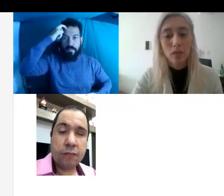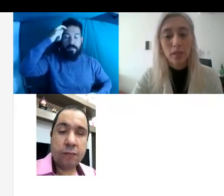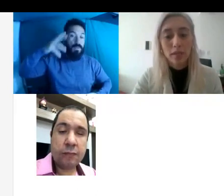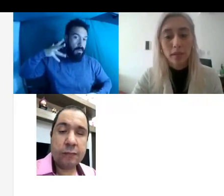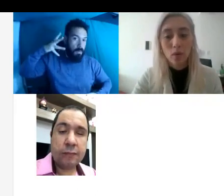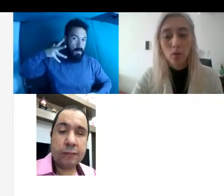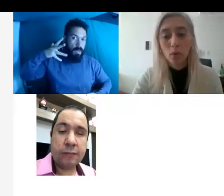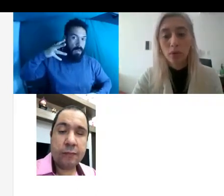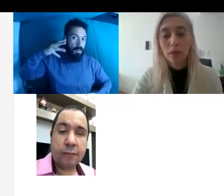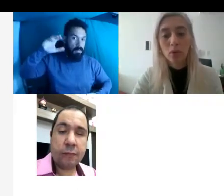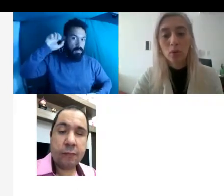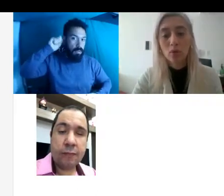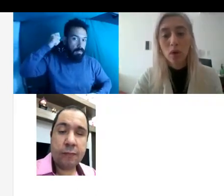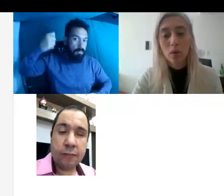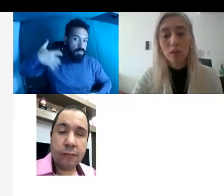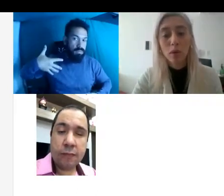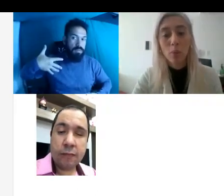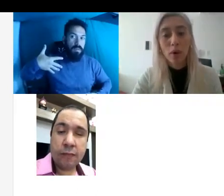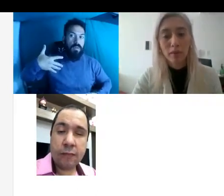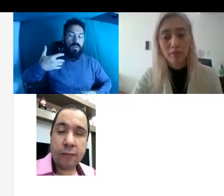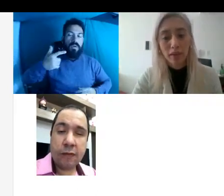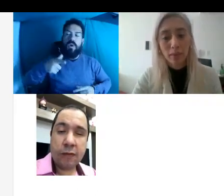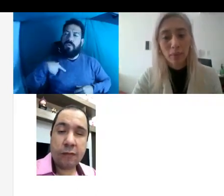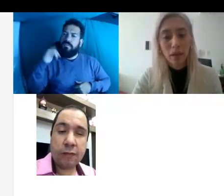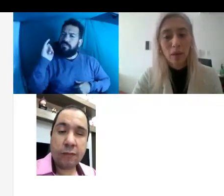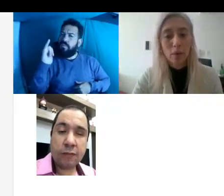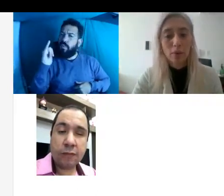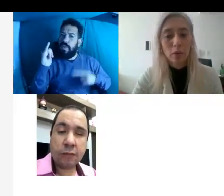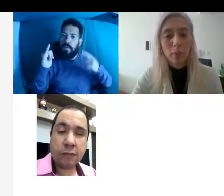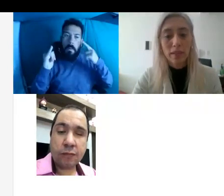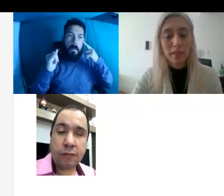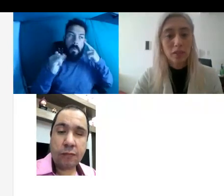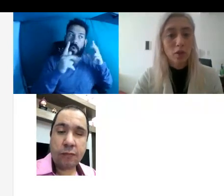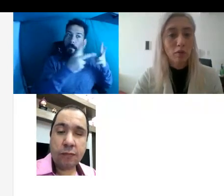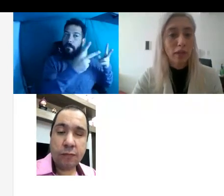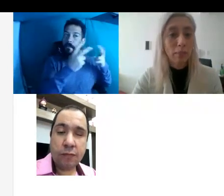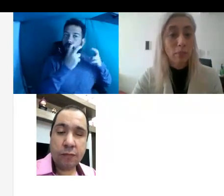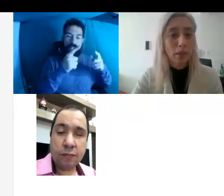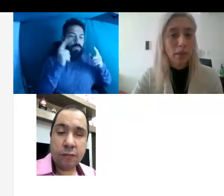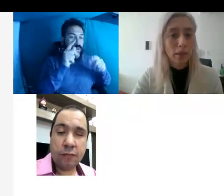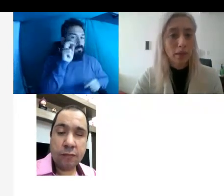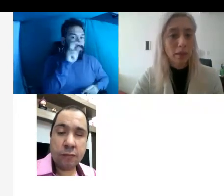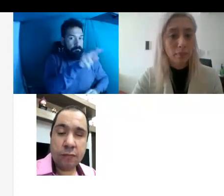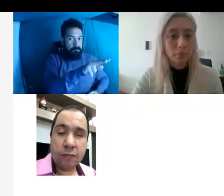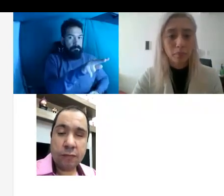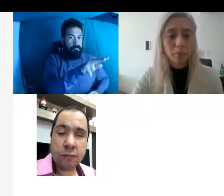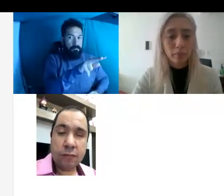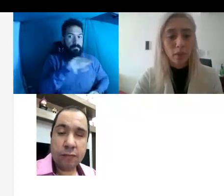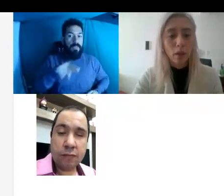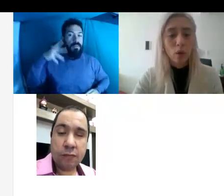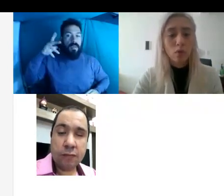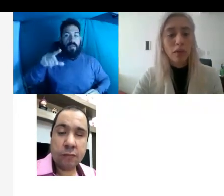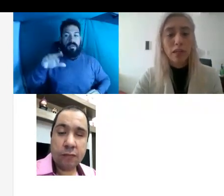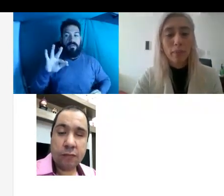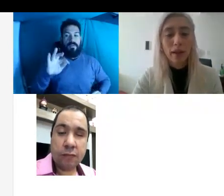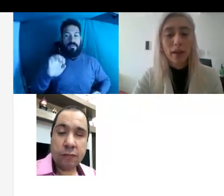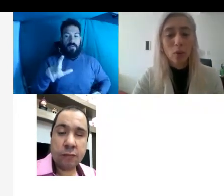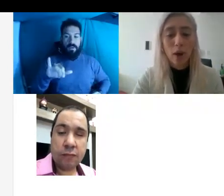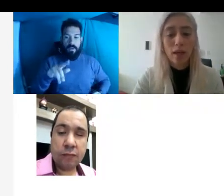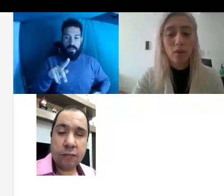palestra Audiodescrição, Contando que os Olhos Não Podem Ver. Nosso palestrante é o Felipe Mianes.